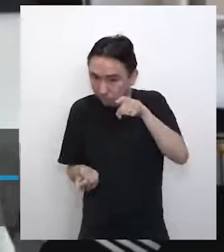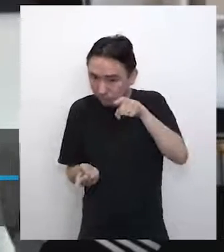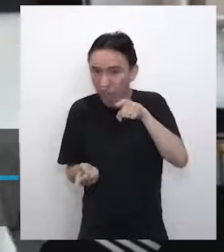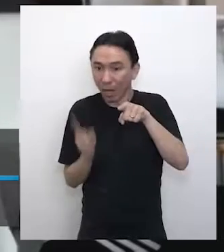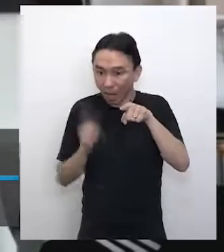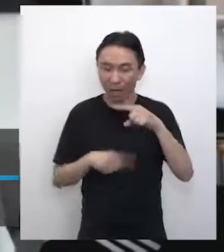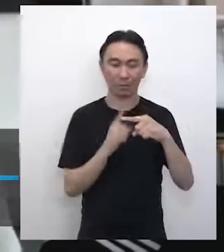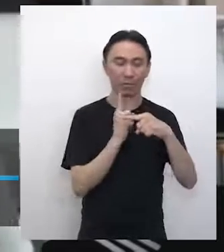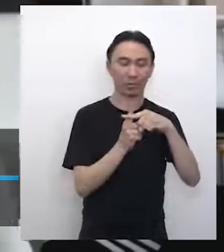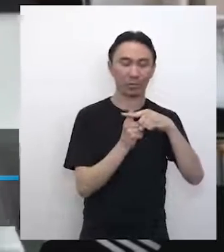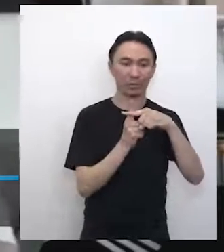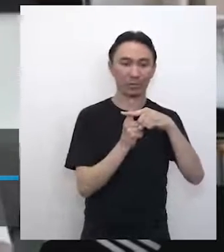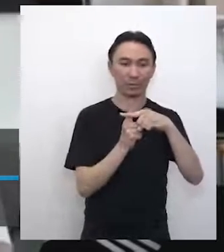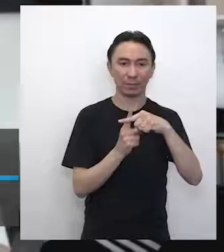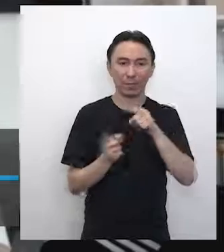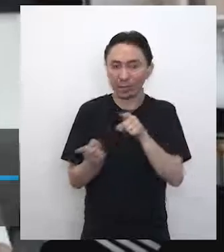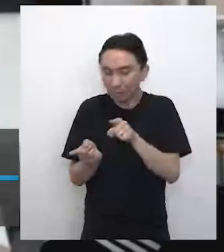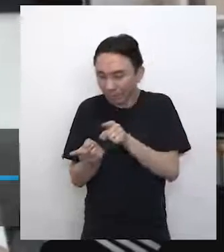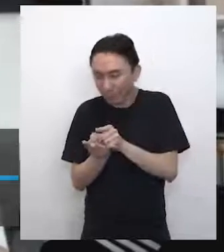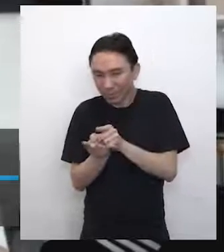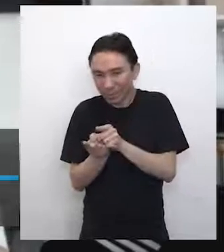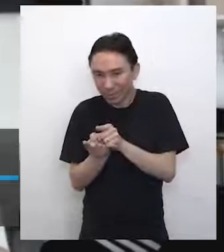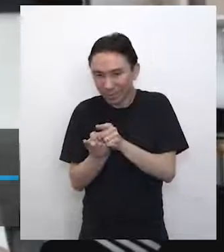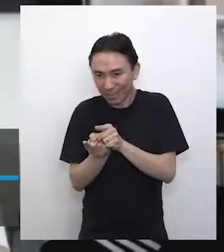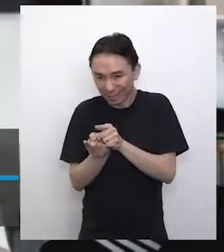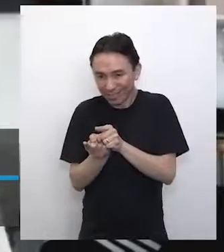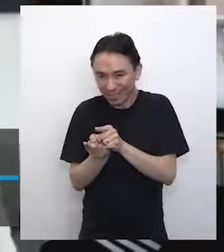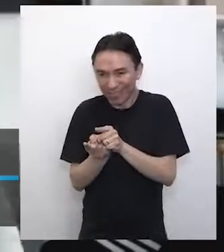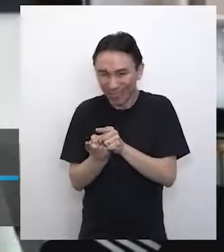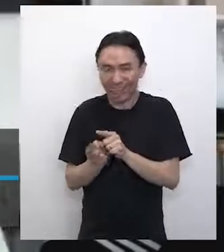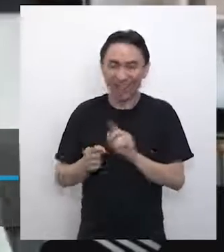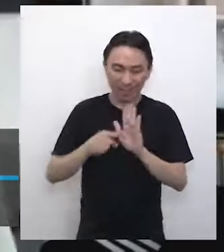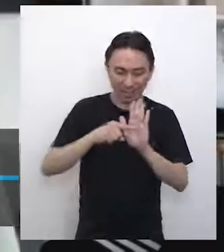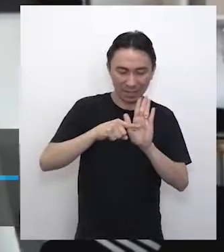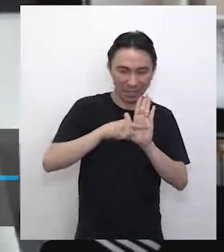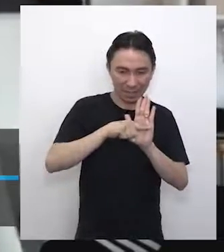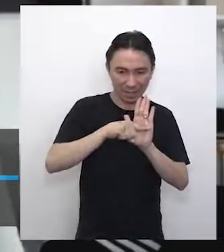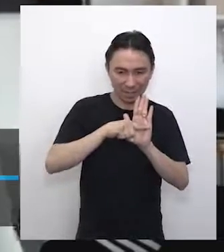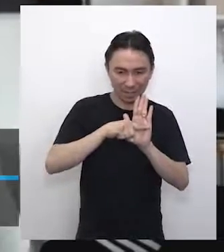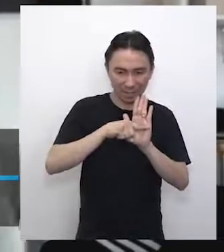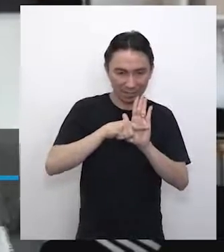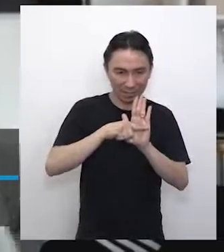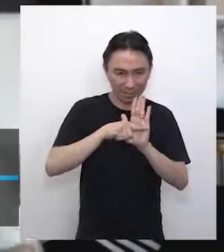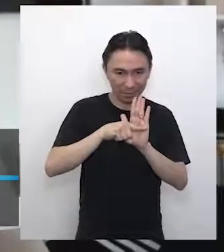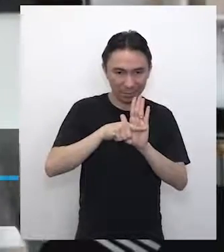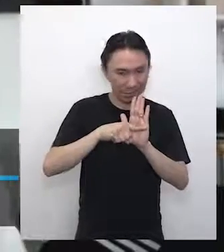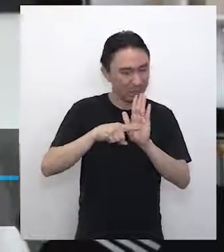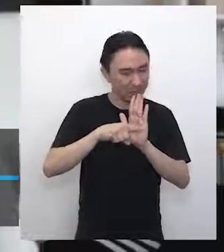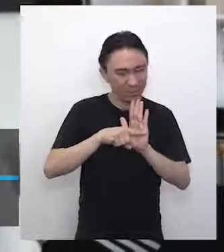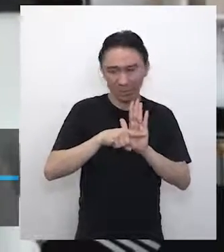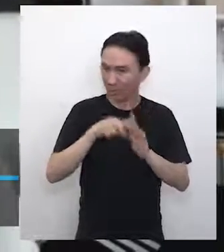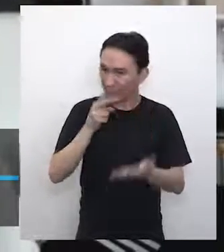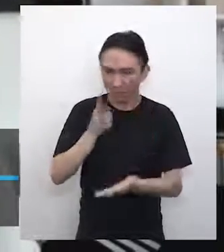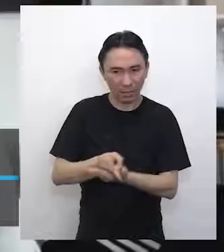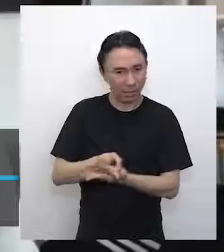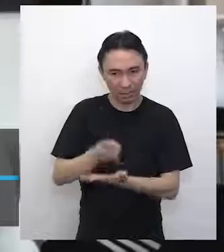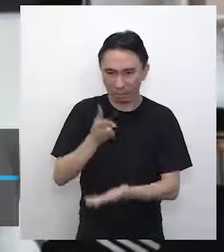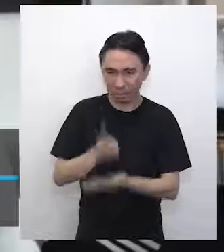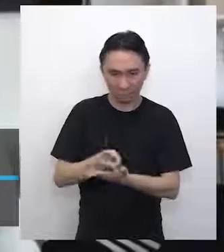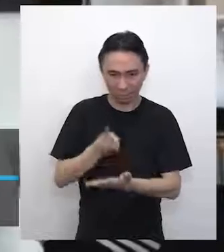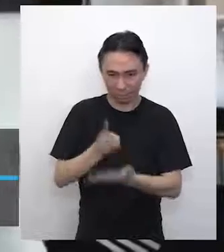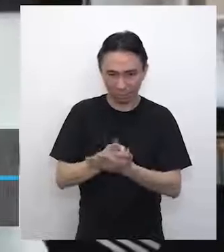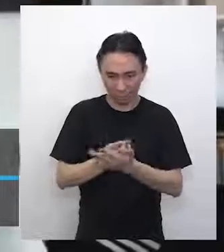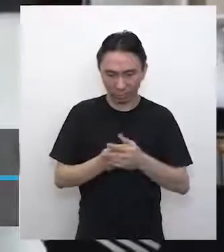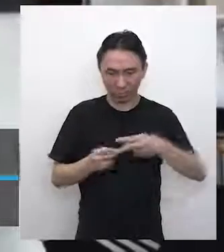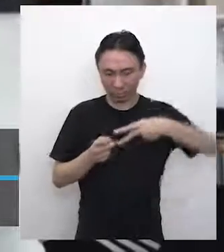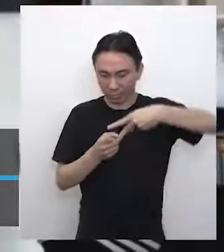comprida, tá? E o polo negativo é a perninha mais curta. Né? Então, sempre se guiem pelo tamanho